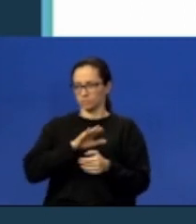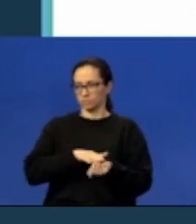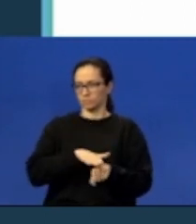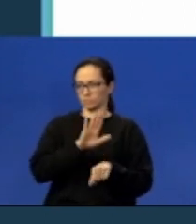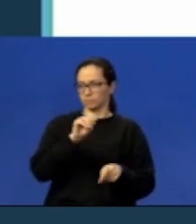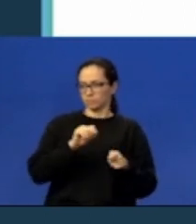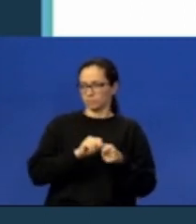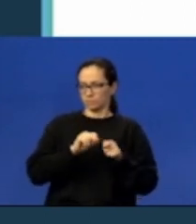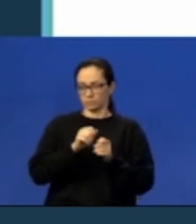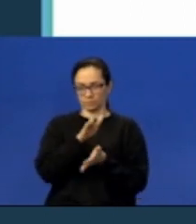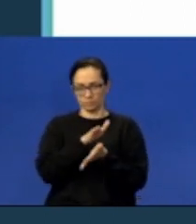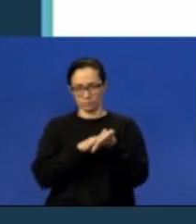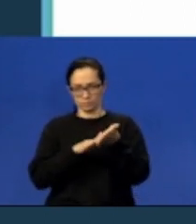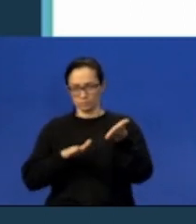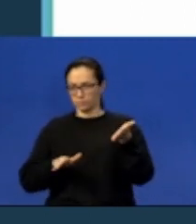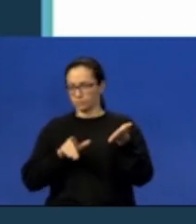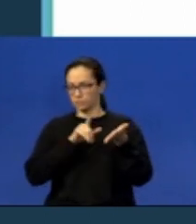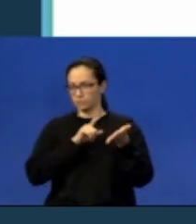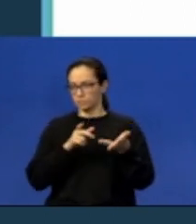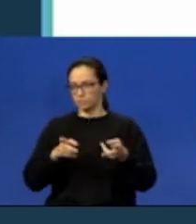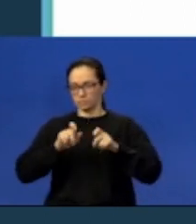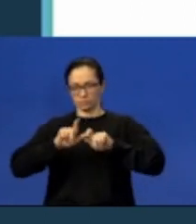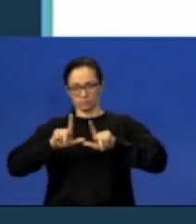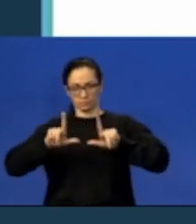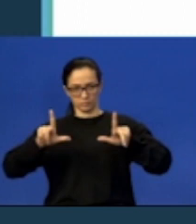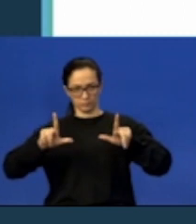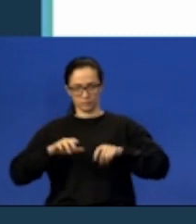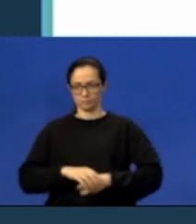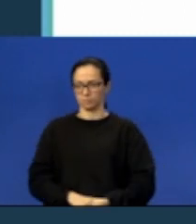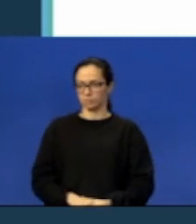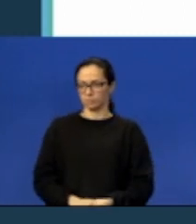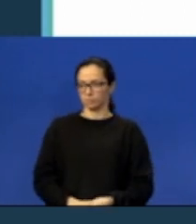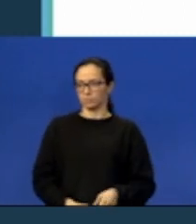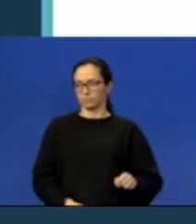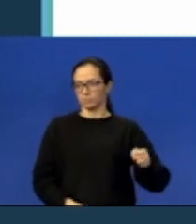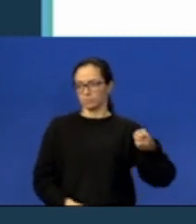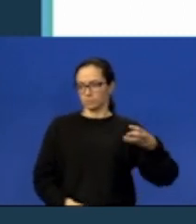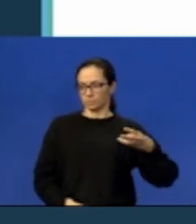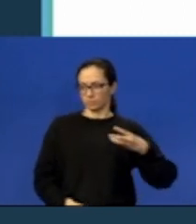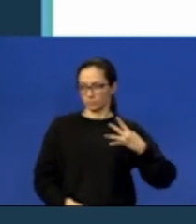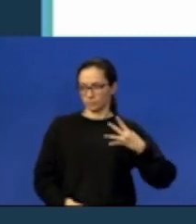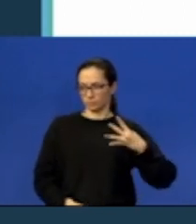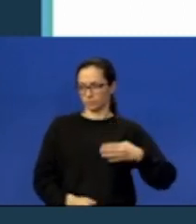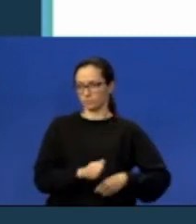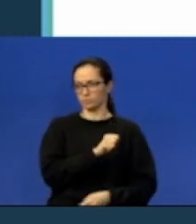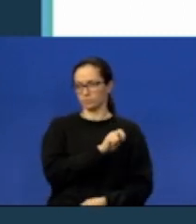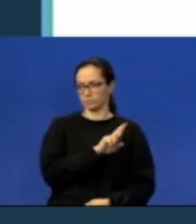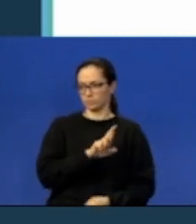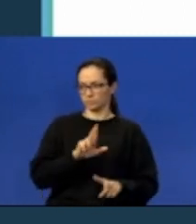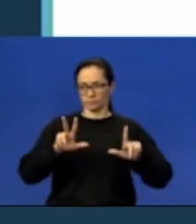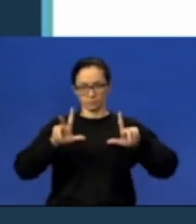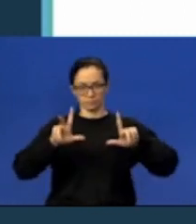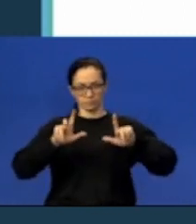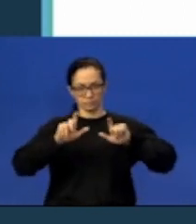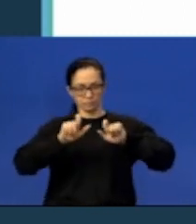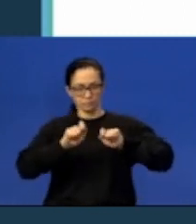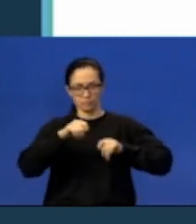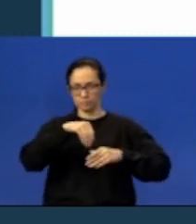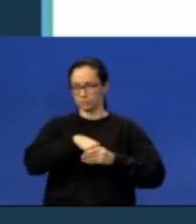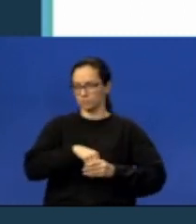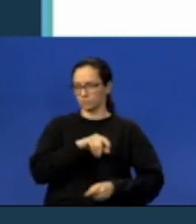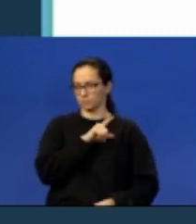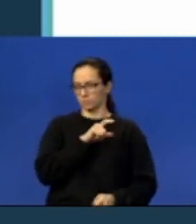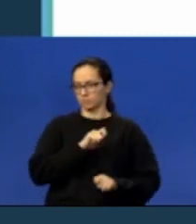tela, maior impressão no filme e uma imagem hipotransparente. O quarto item, o ar atenua menos os